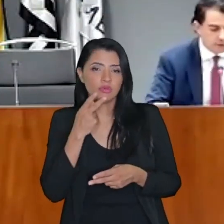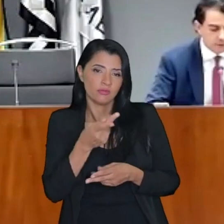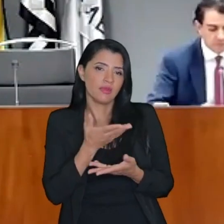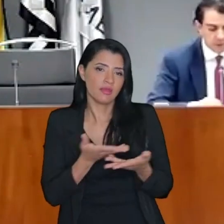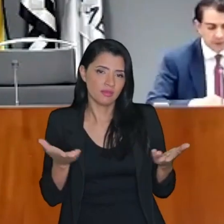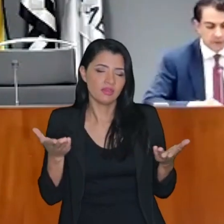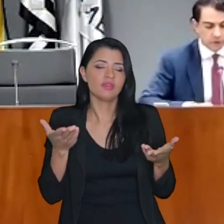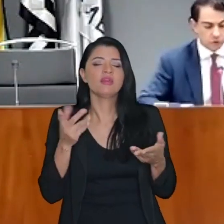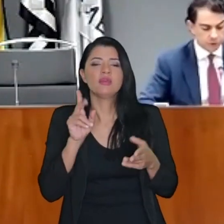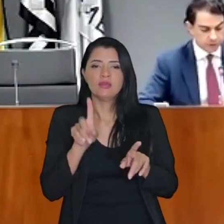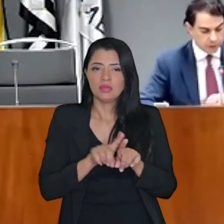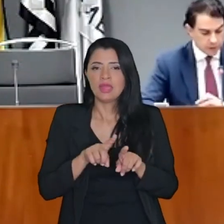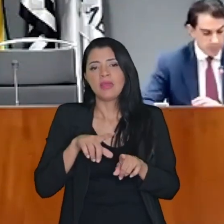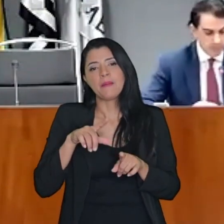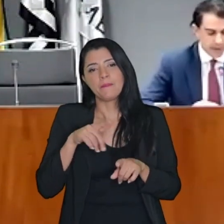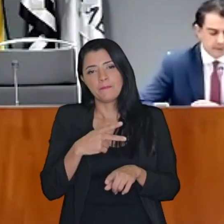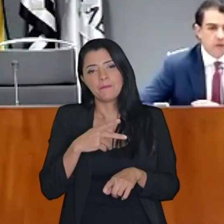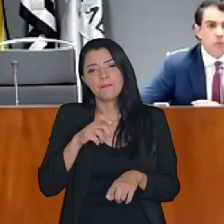registro, a PET